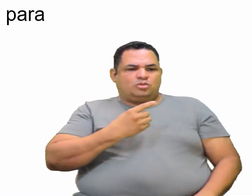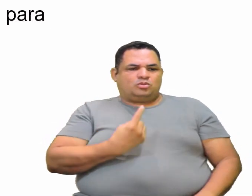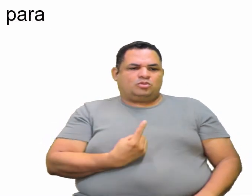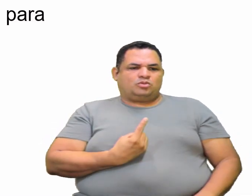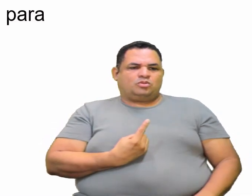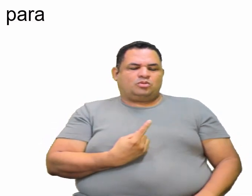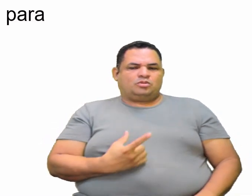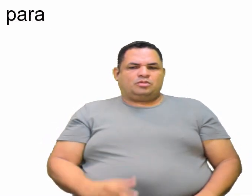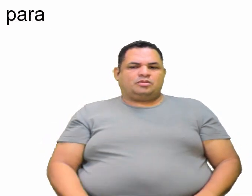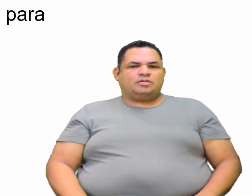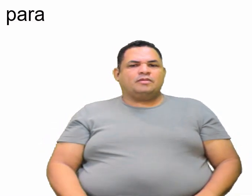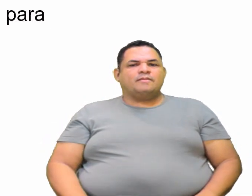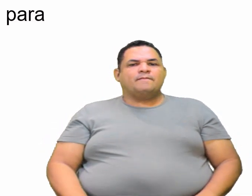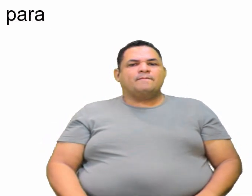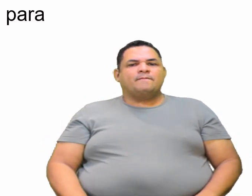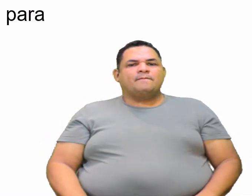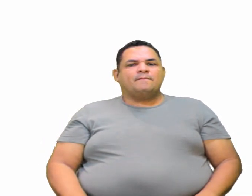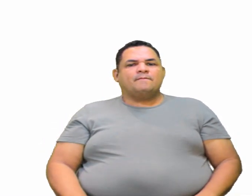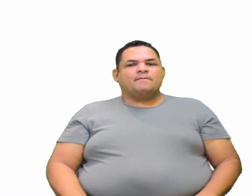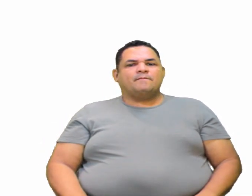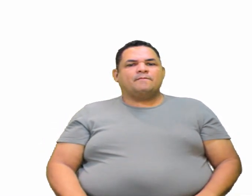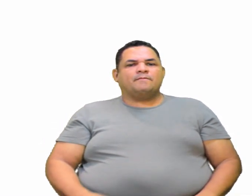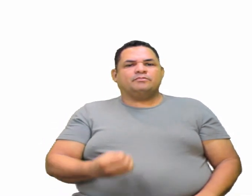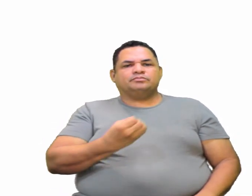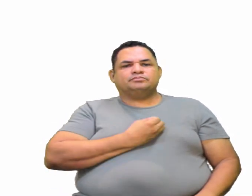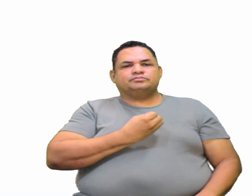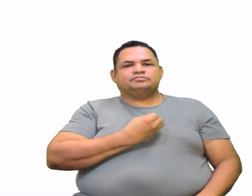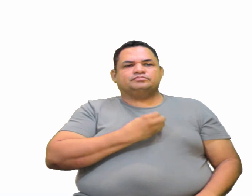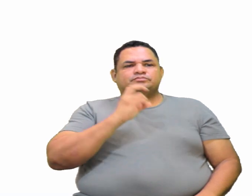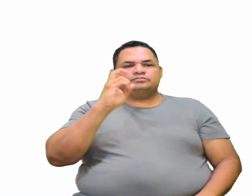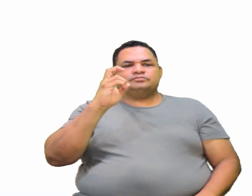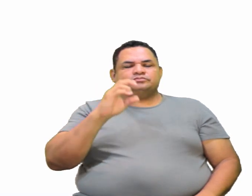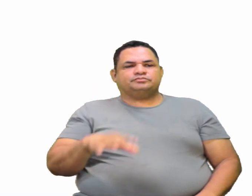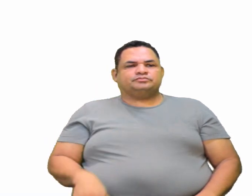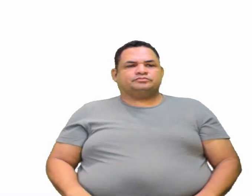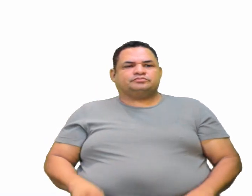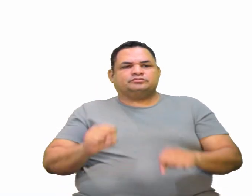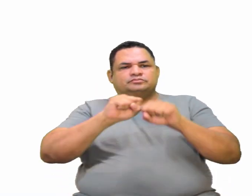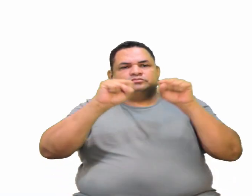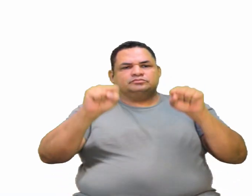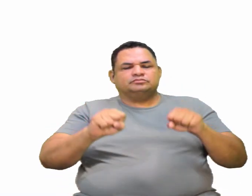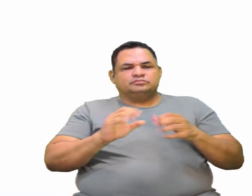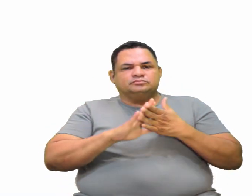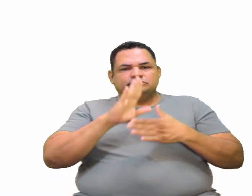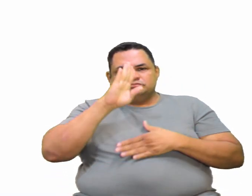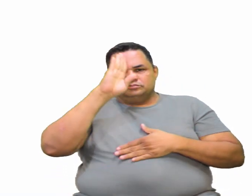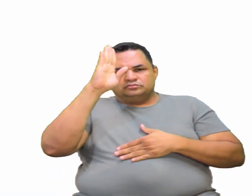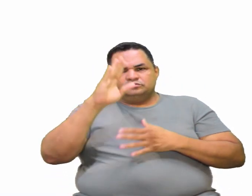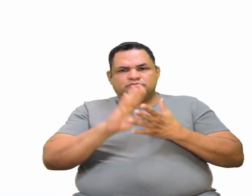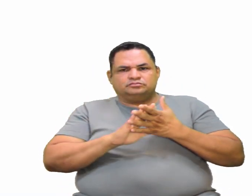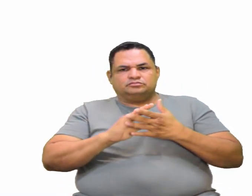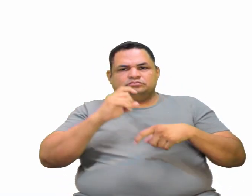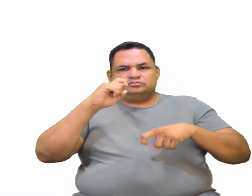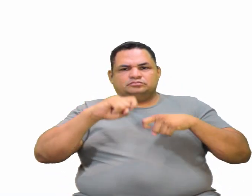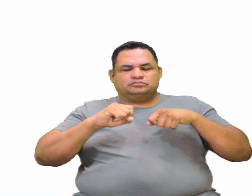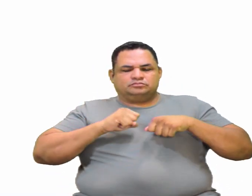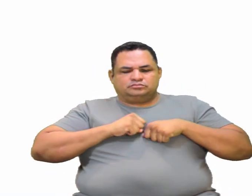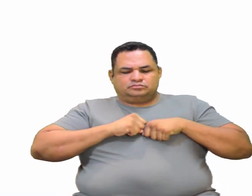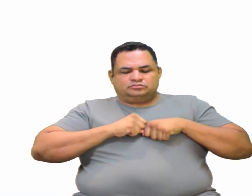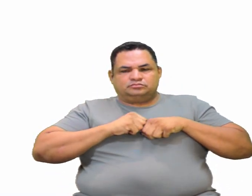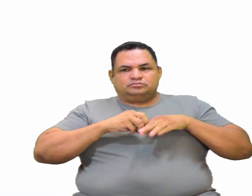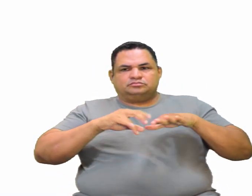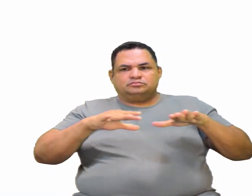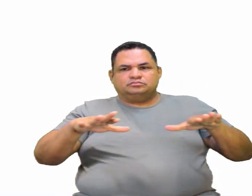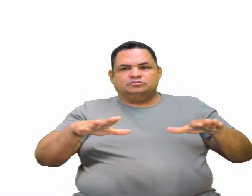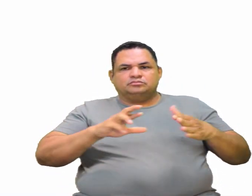e 1. Perfeito. Vamos então agora para a questão de número 5. Mecanismo essencial para a perpetuação